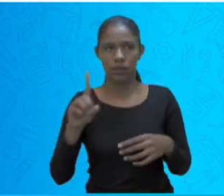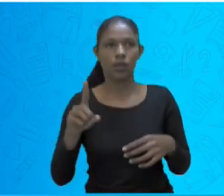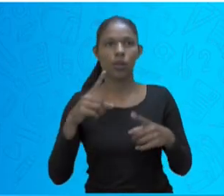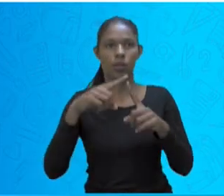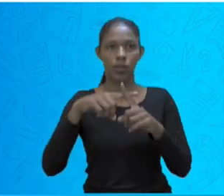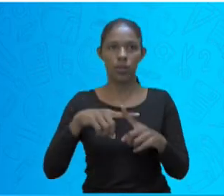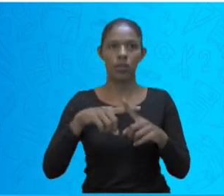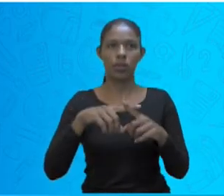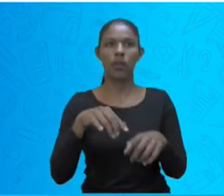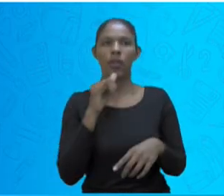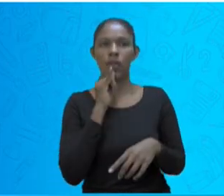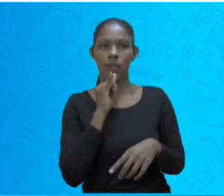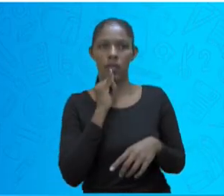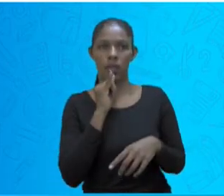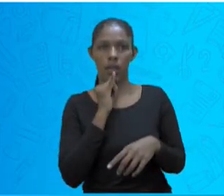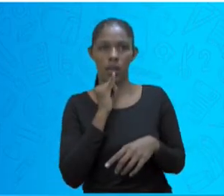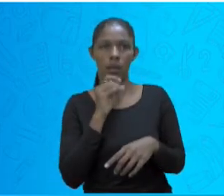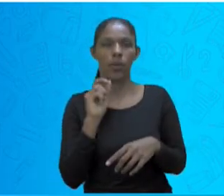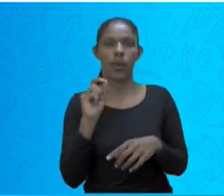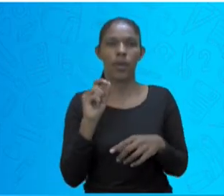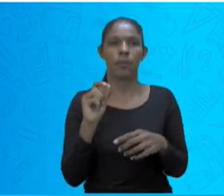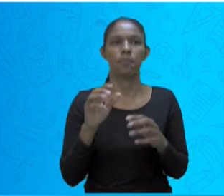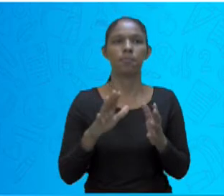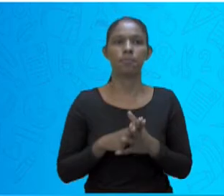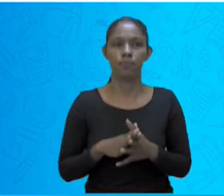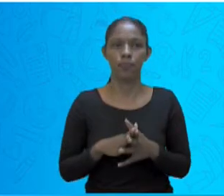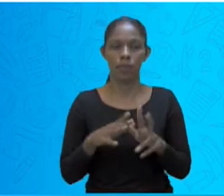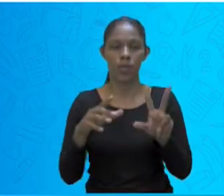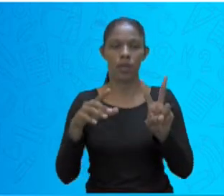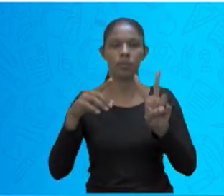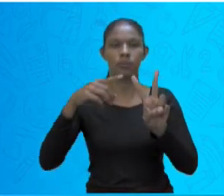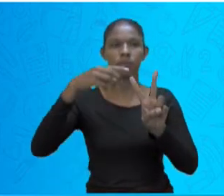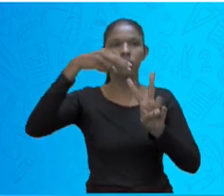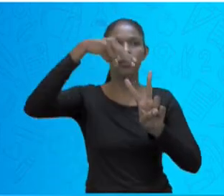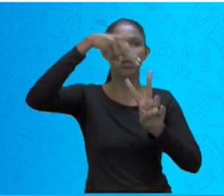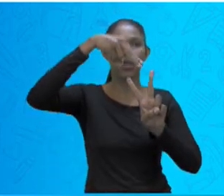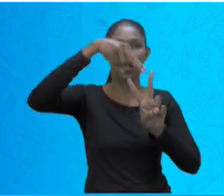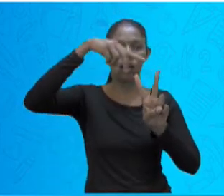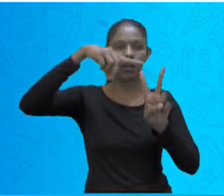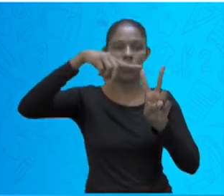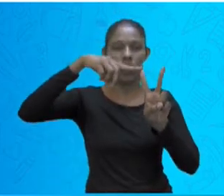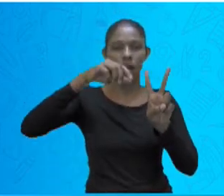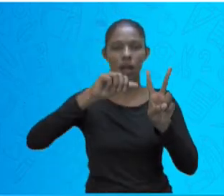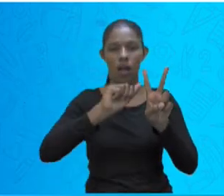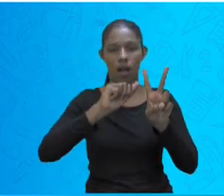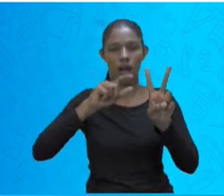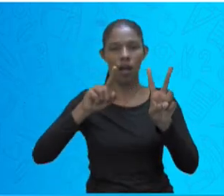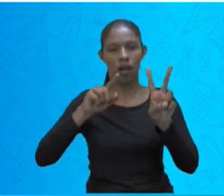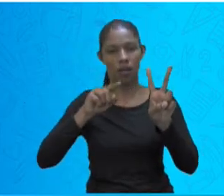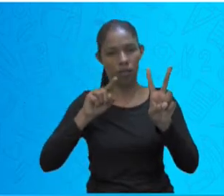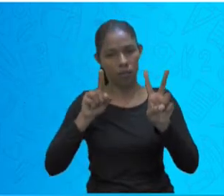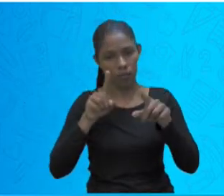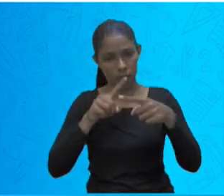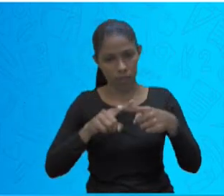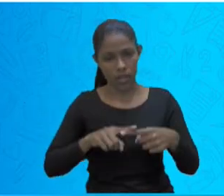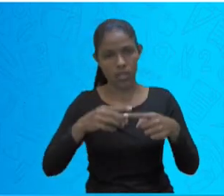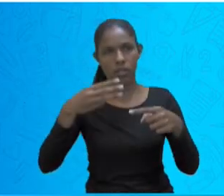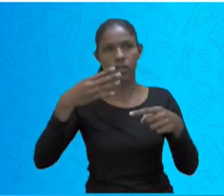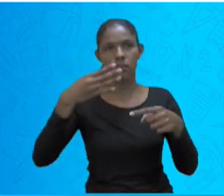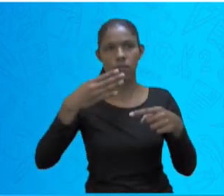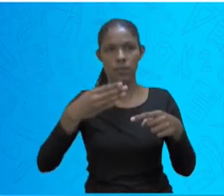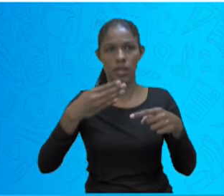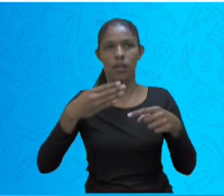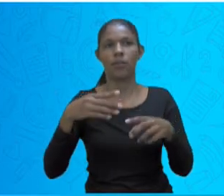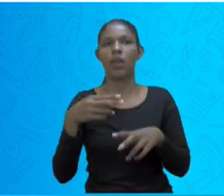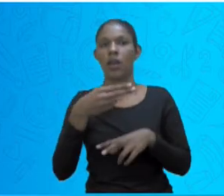raiz enésima de A vezes B é igual à raiz enésima de A vezes a raiz